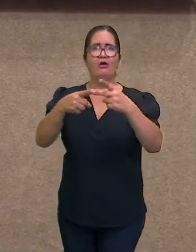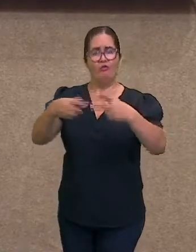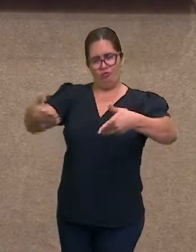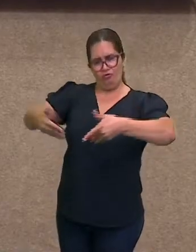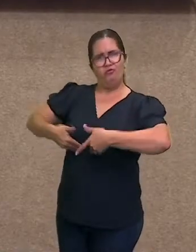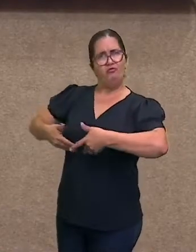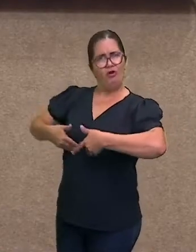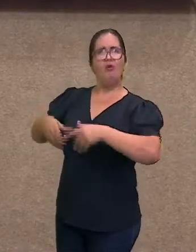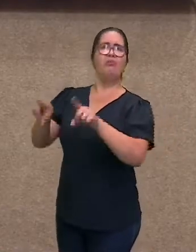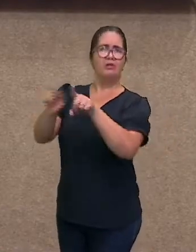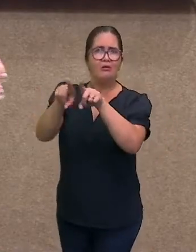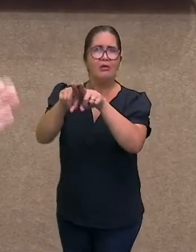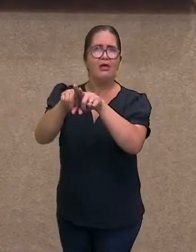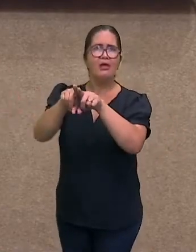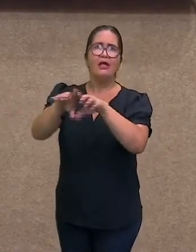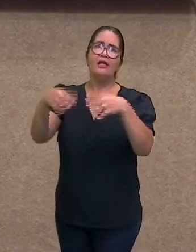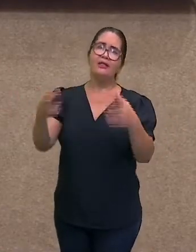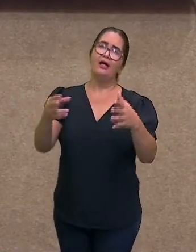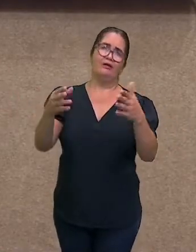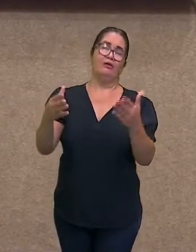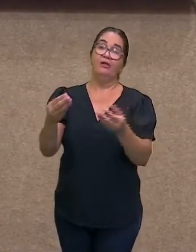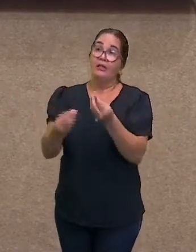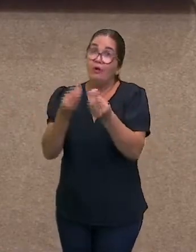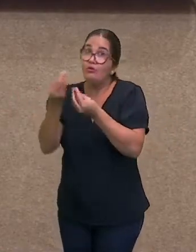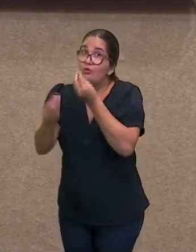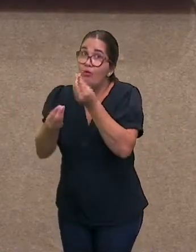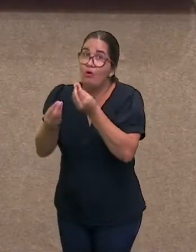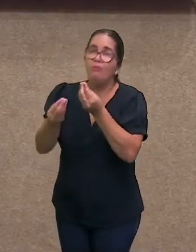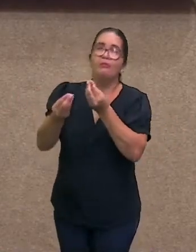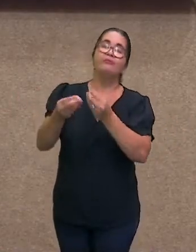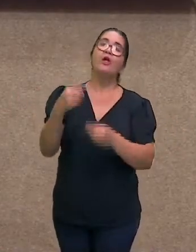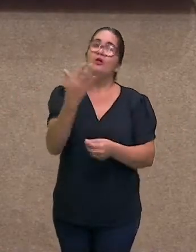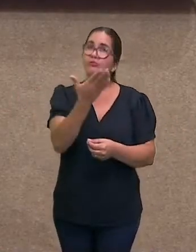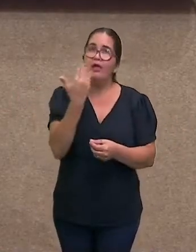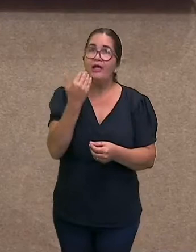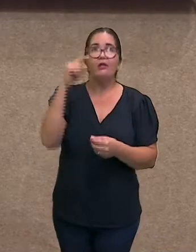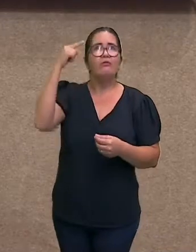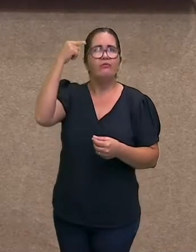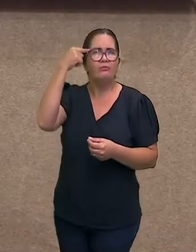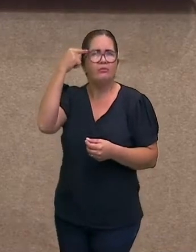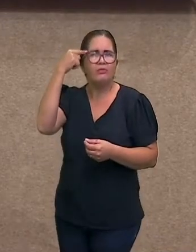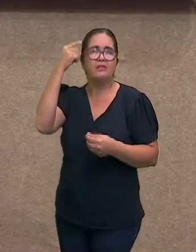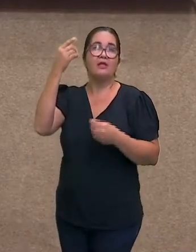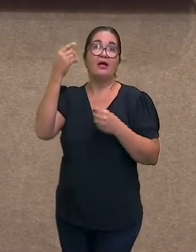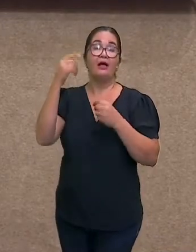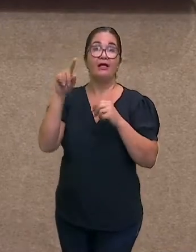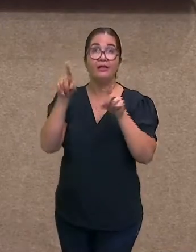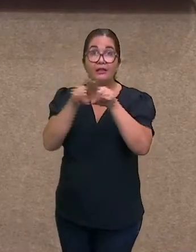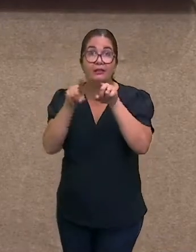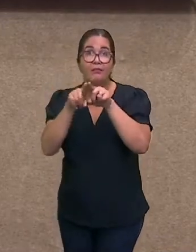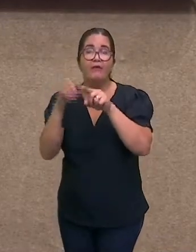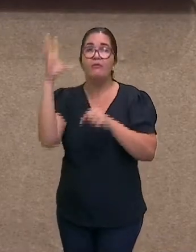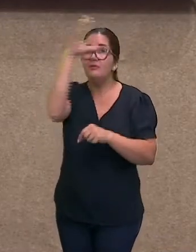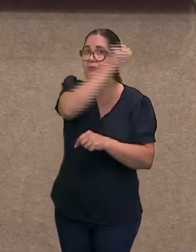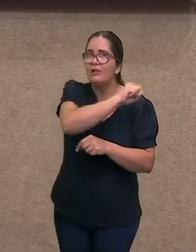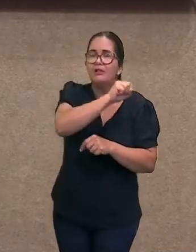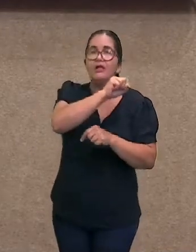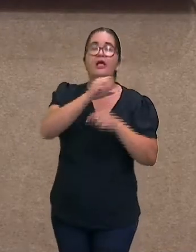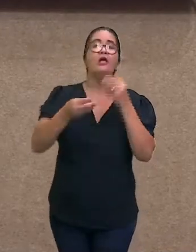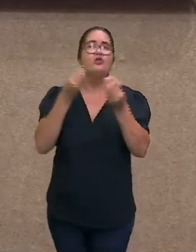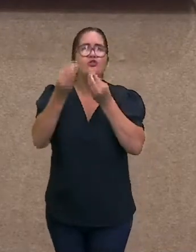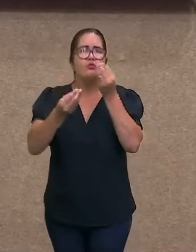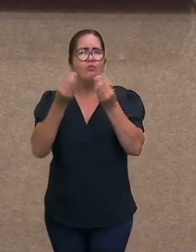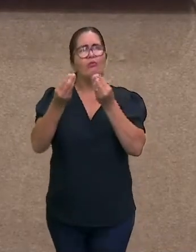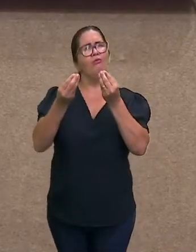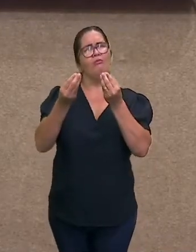que toda regra tem uma exceção. Mas vamos ver, ao atingir, nós precisamos